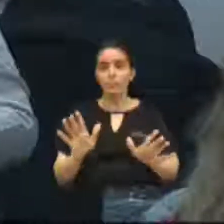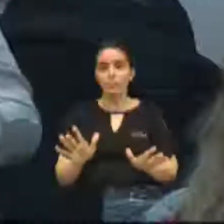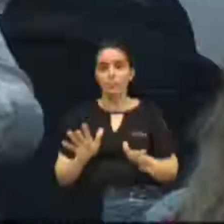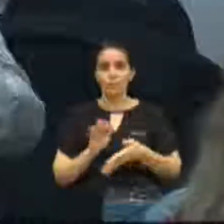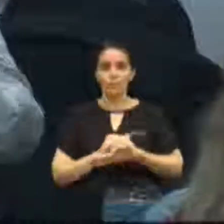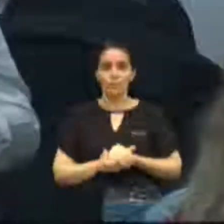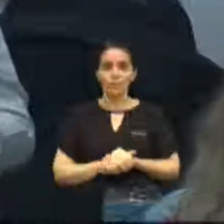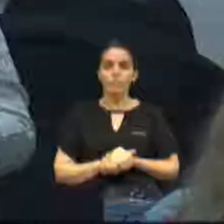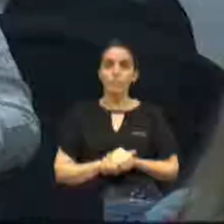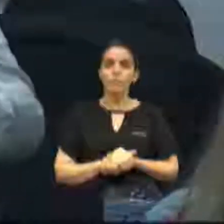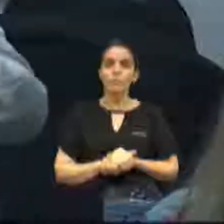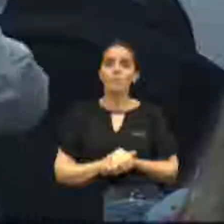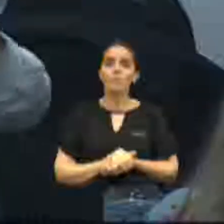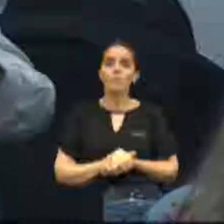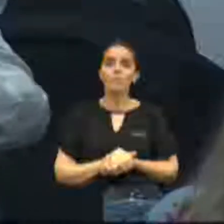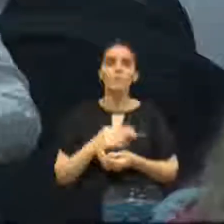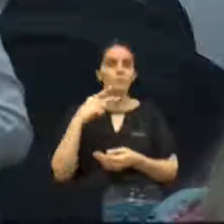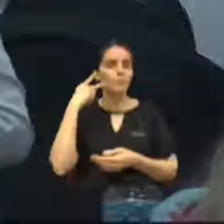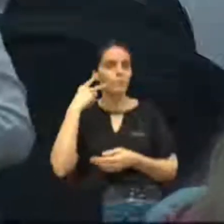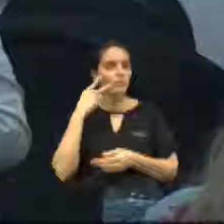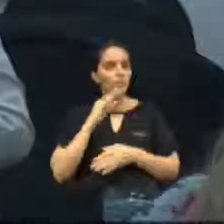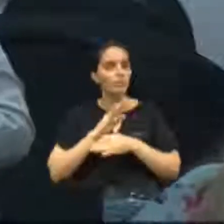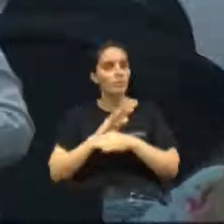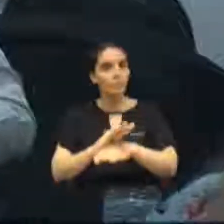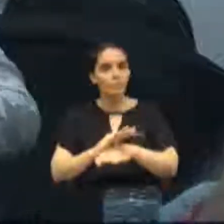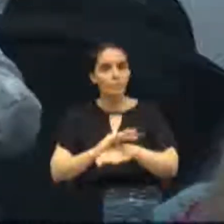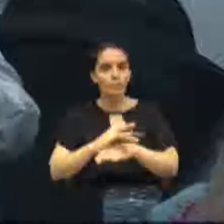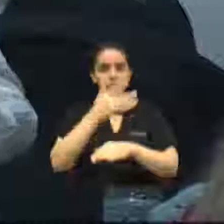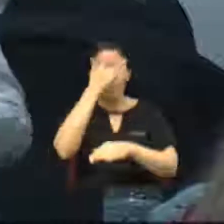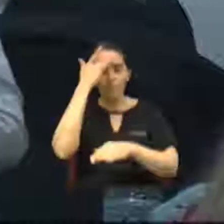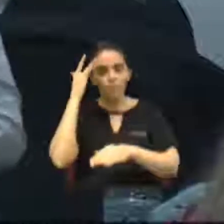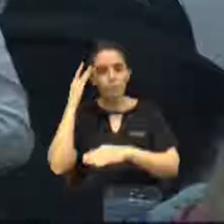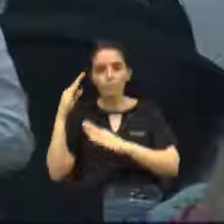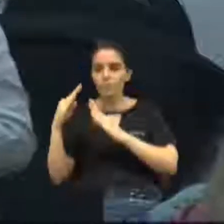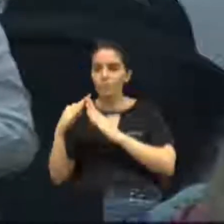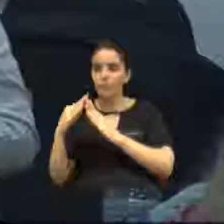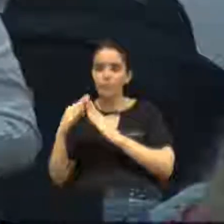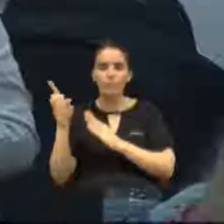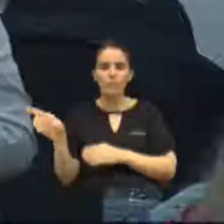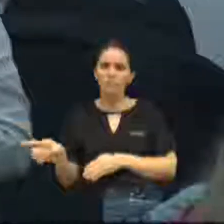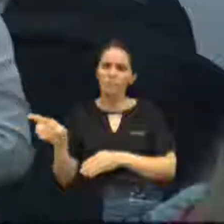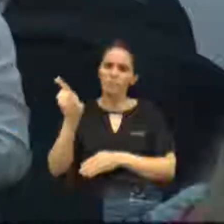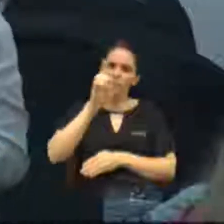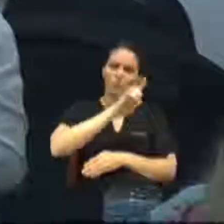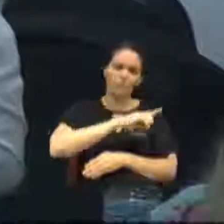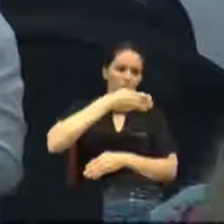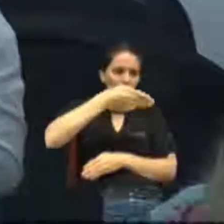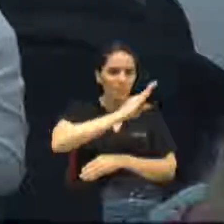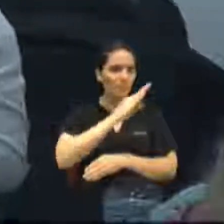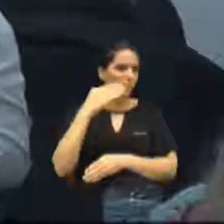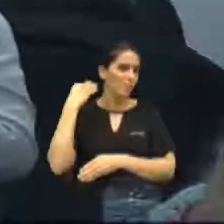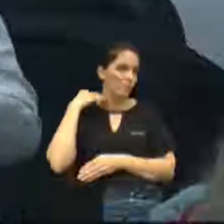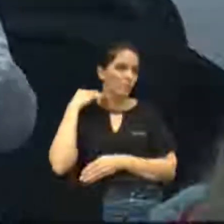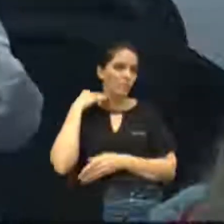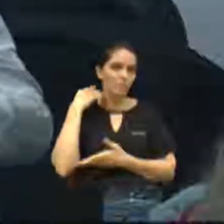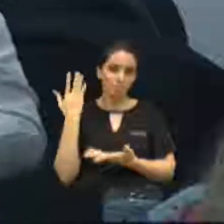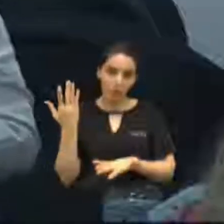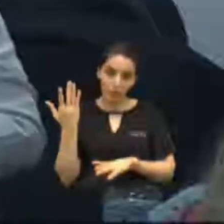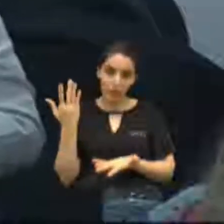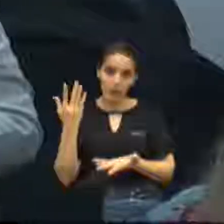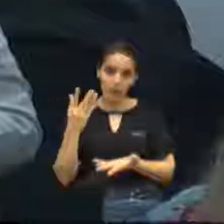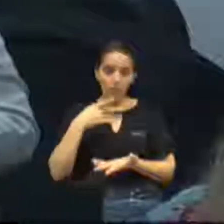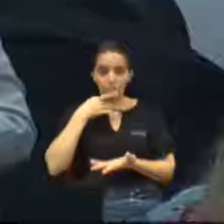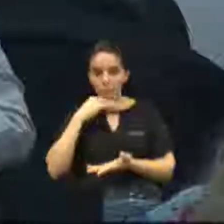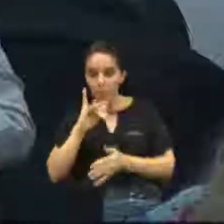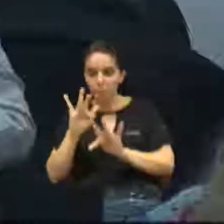que trabalhar de uma forma que a dona de casa não venha perder o dia todo para poder ir resolver um problema no banco. O pai de